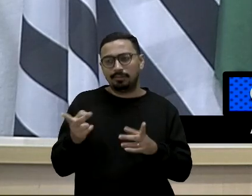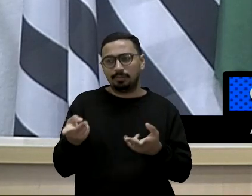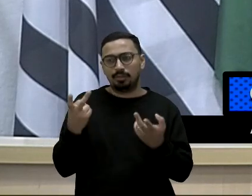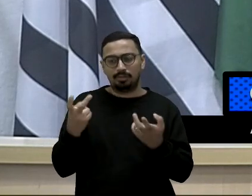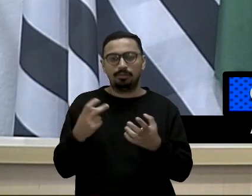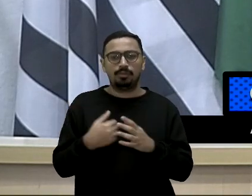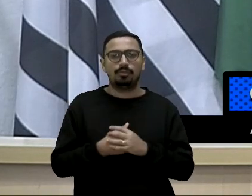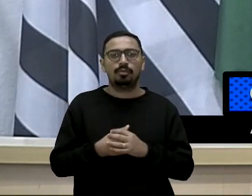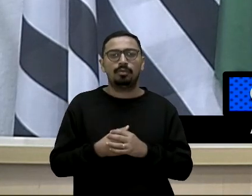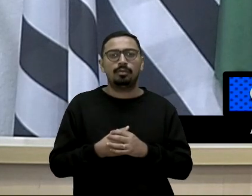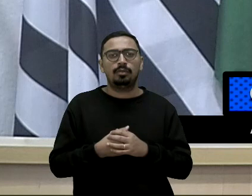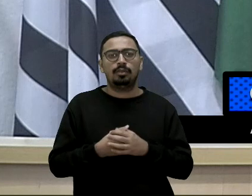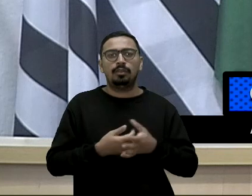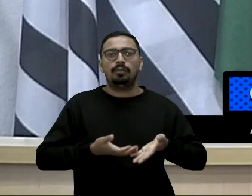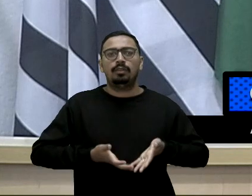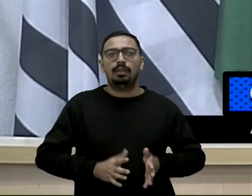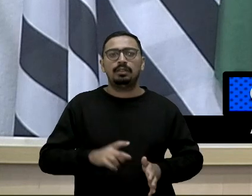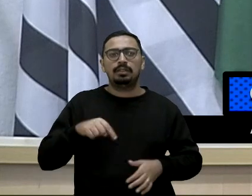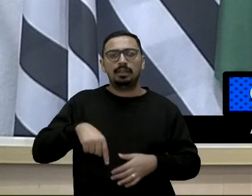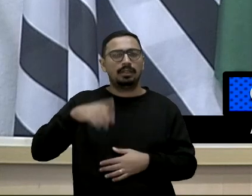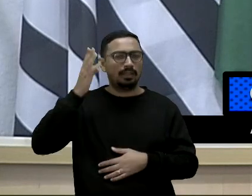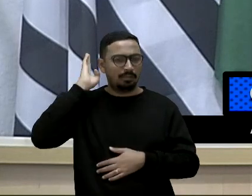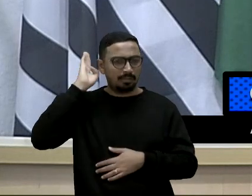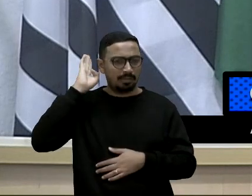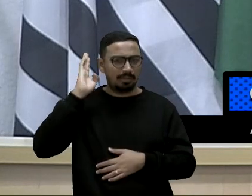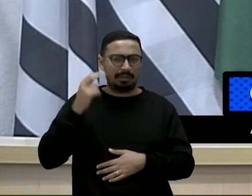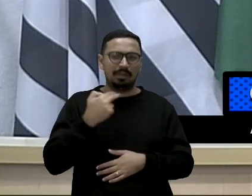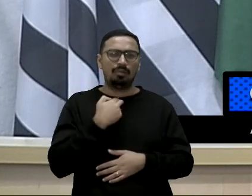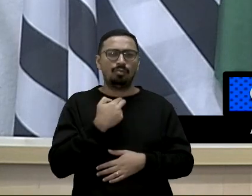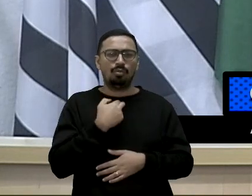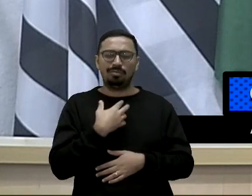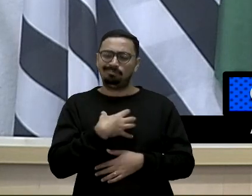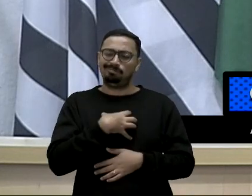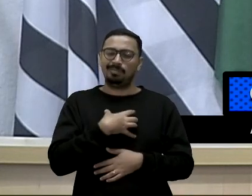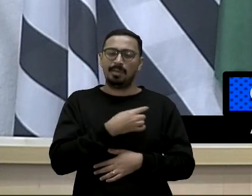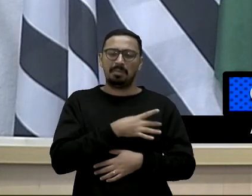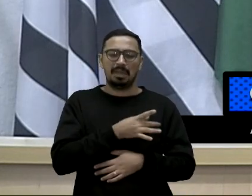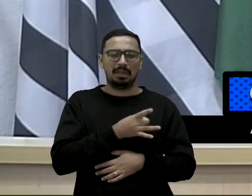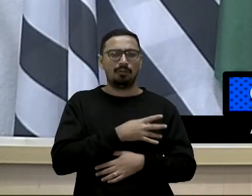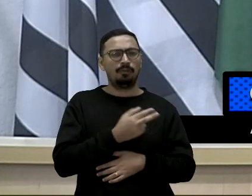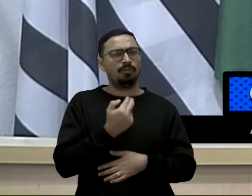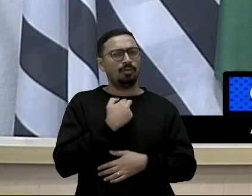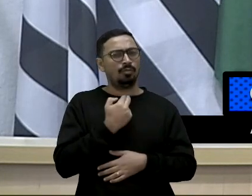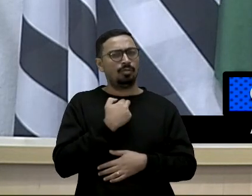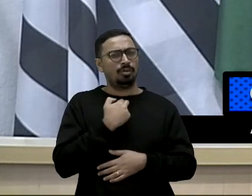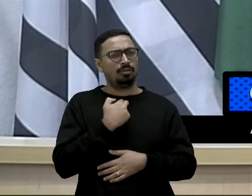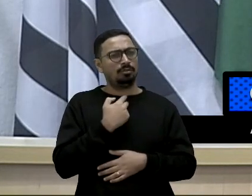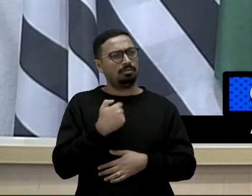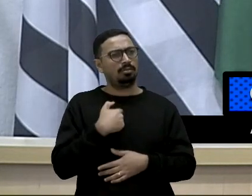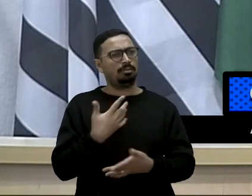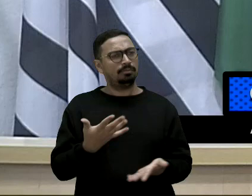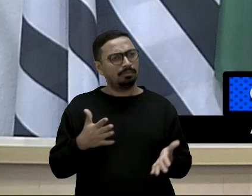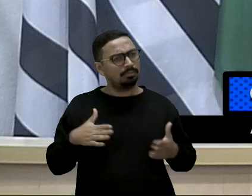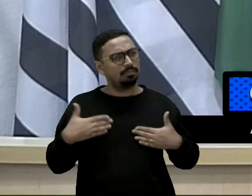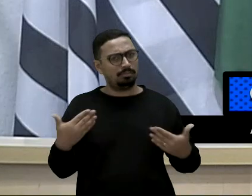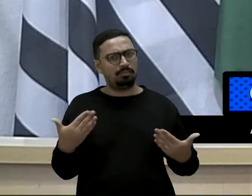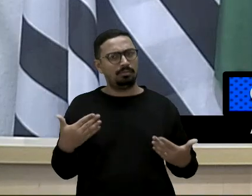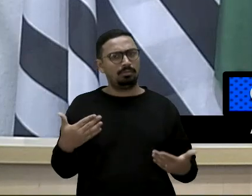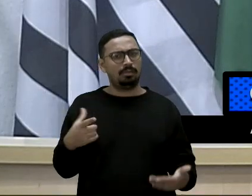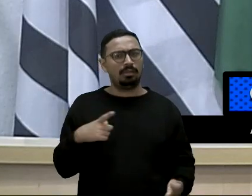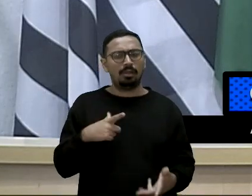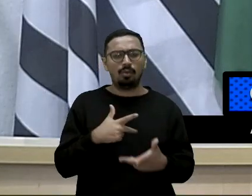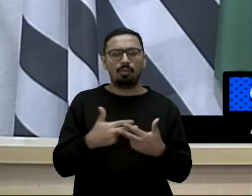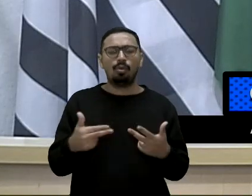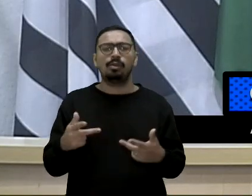eu vou ter meu filho em Taubaté. Eu falei, não pode ser assim. Aquilo me chocou muito. Não é, tem alguma coisa